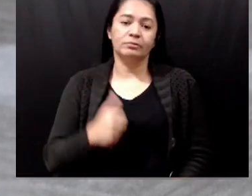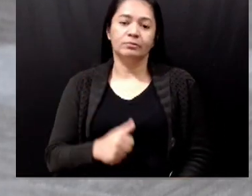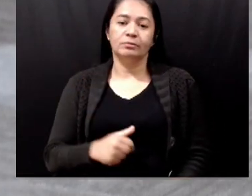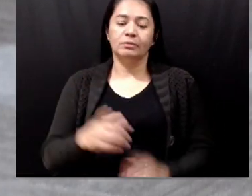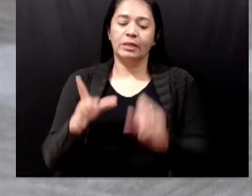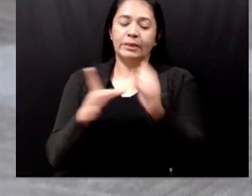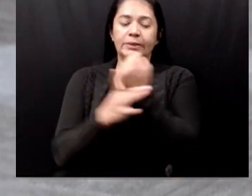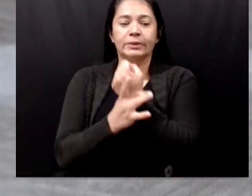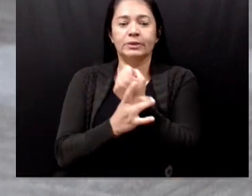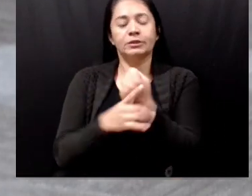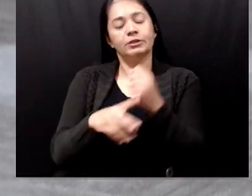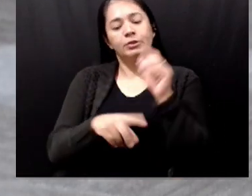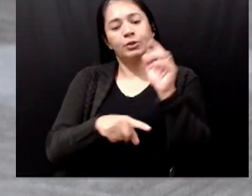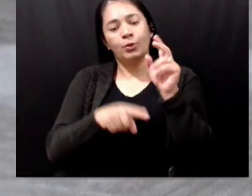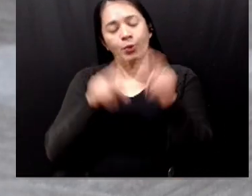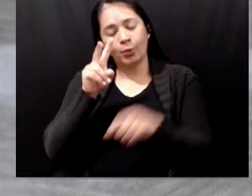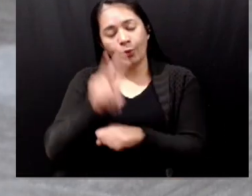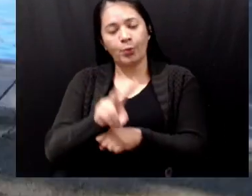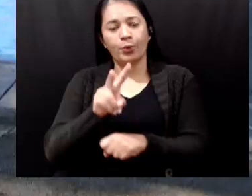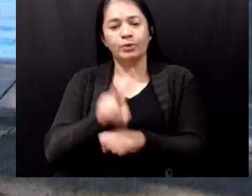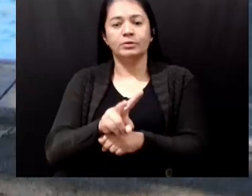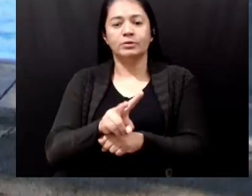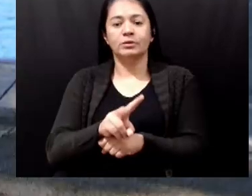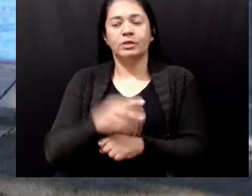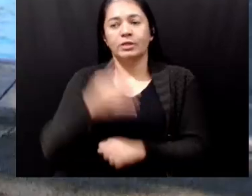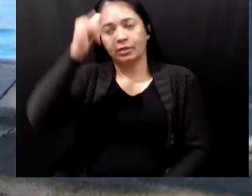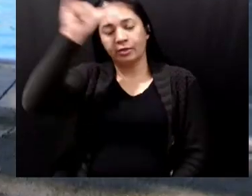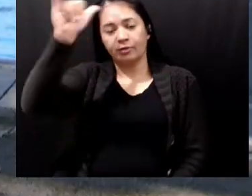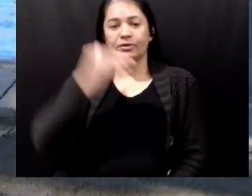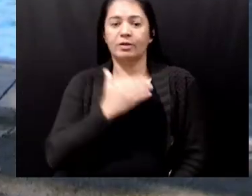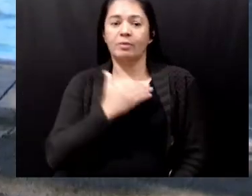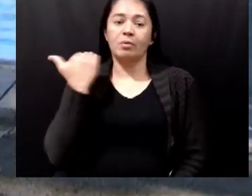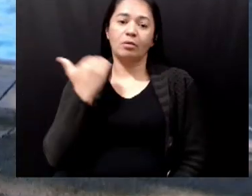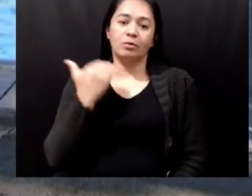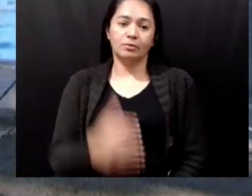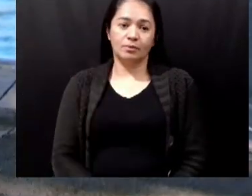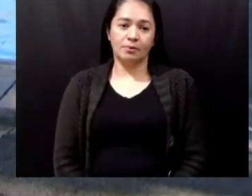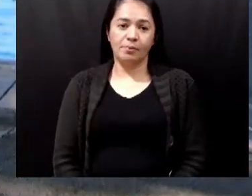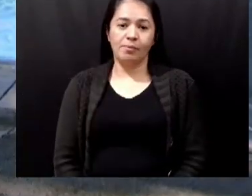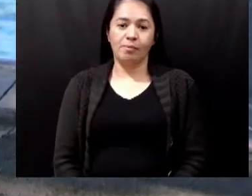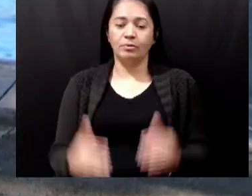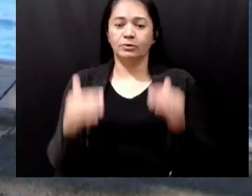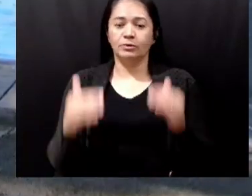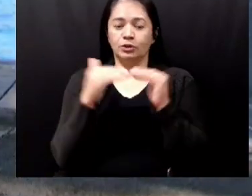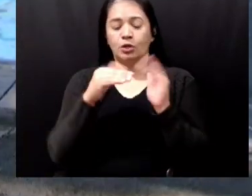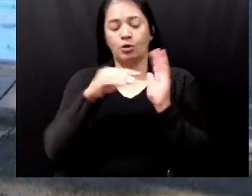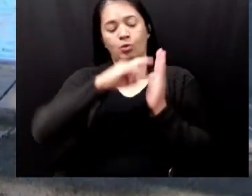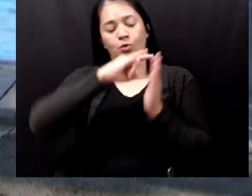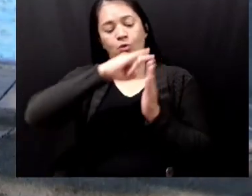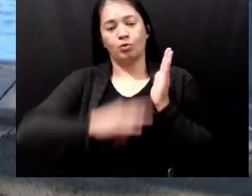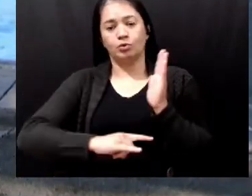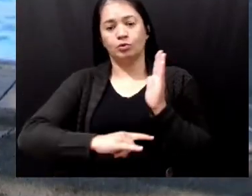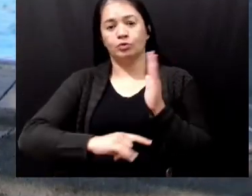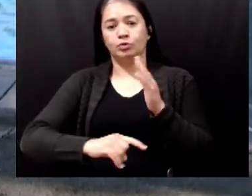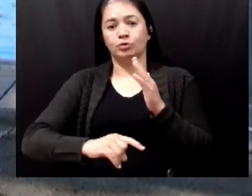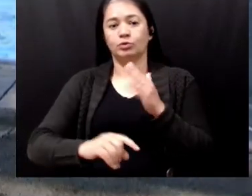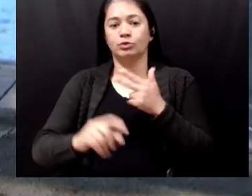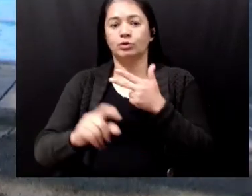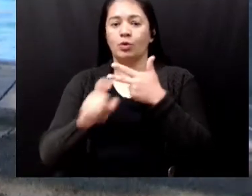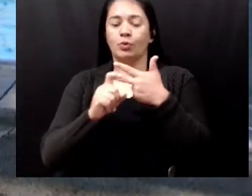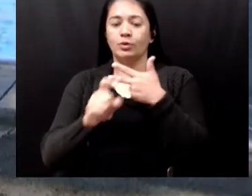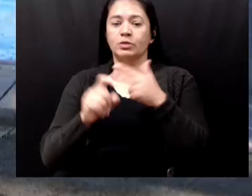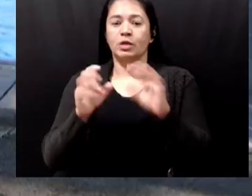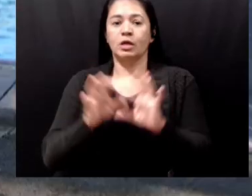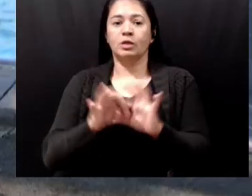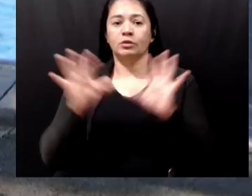proteção e menos mortes por afogamento. De acordo com o documento, o Poder Executivo fica autorizado a celebrar